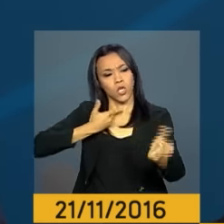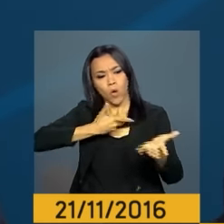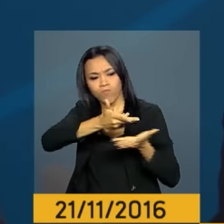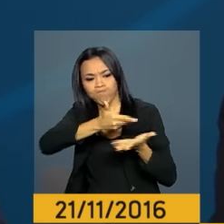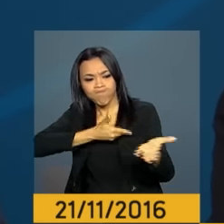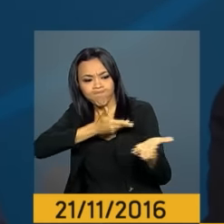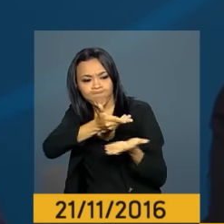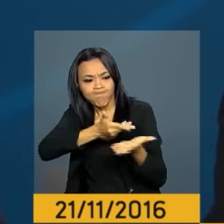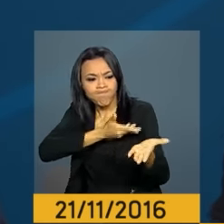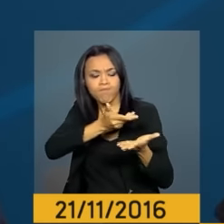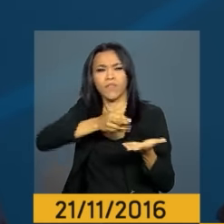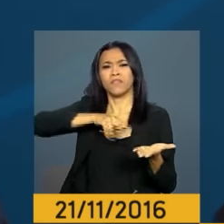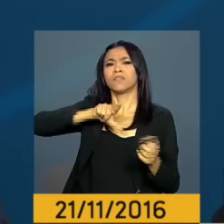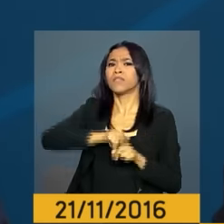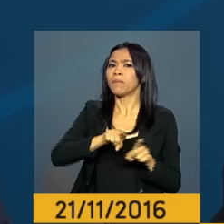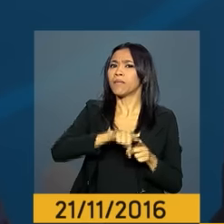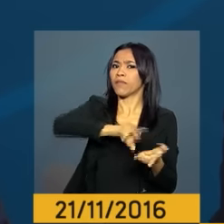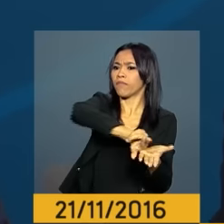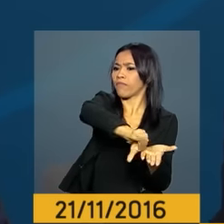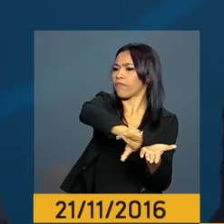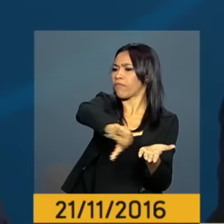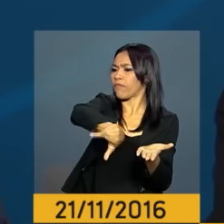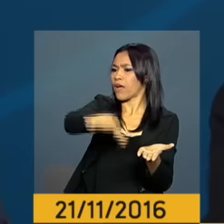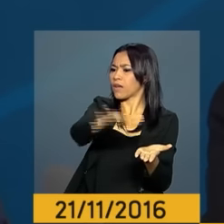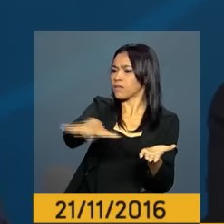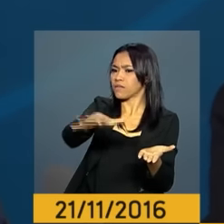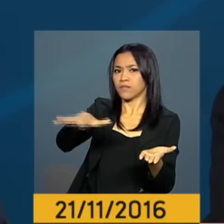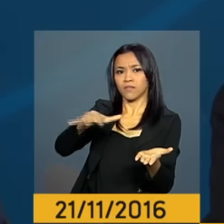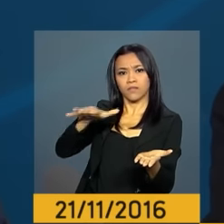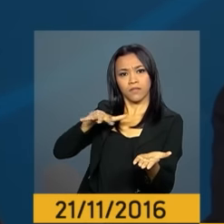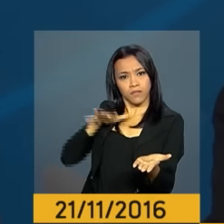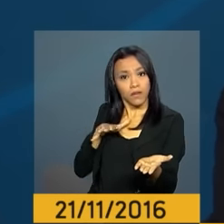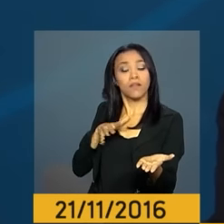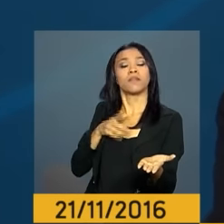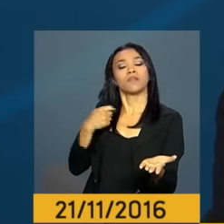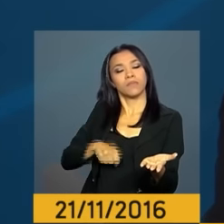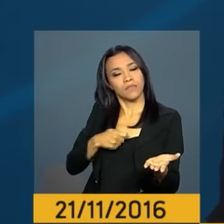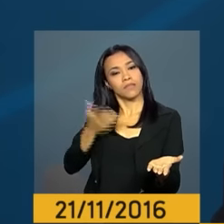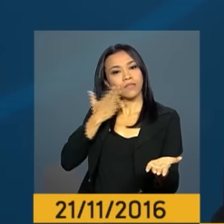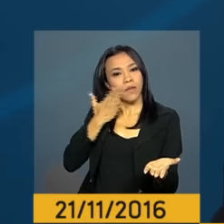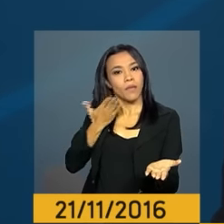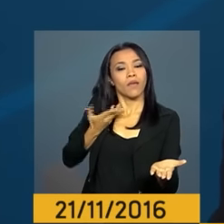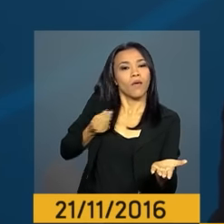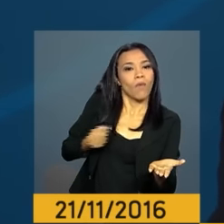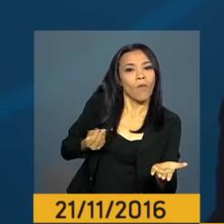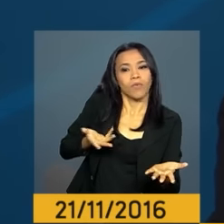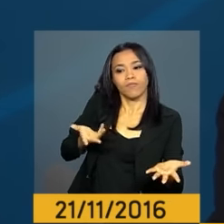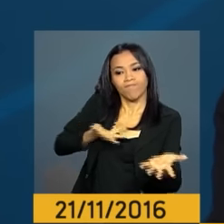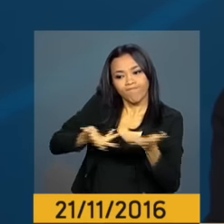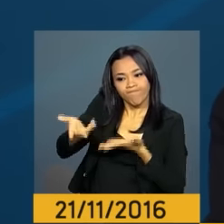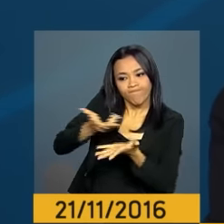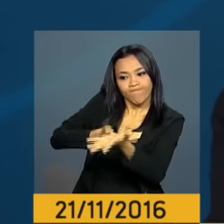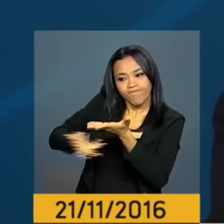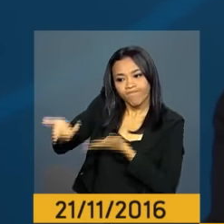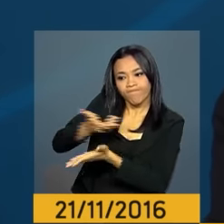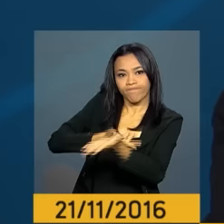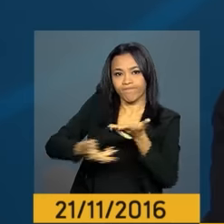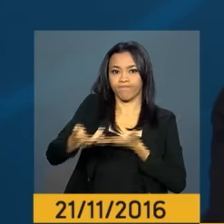tem os vários setores da nacionalidade com os quais você deve permanentemente